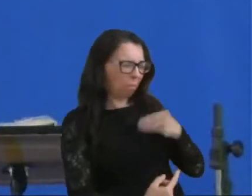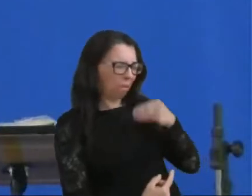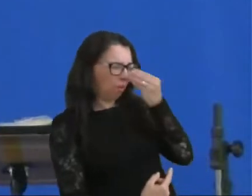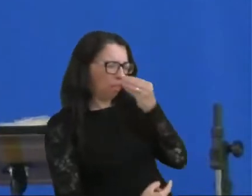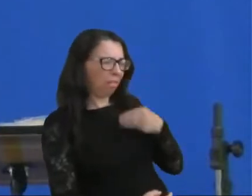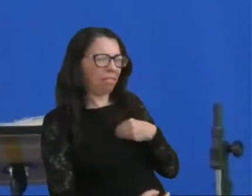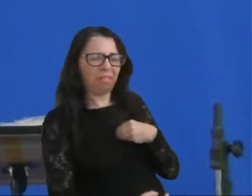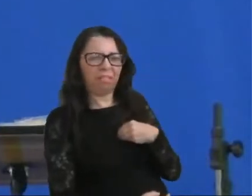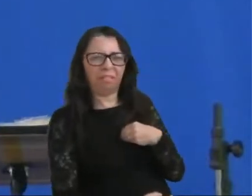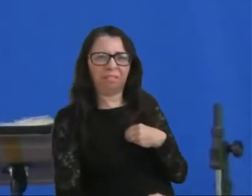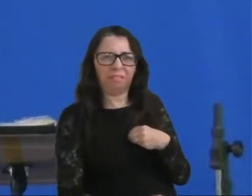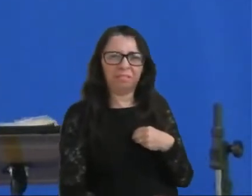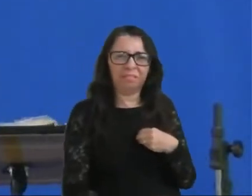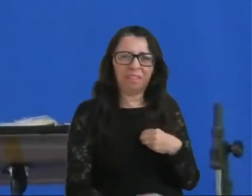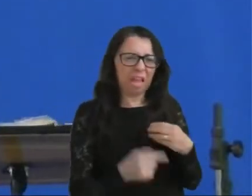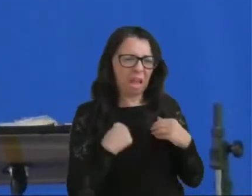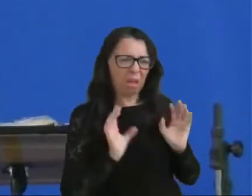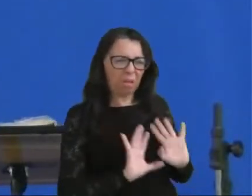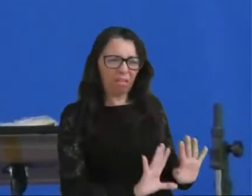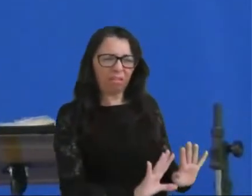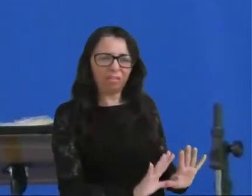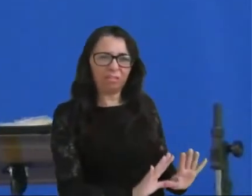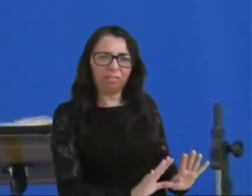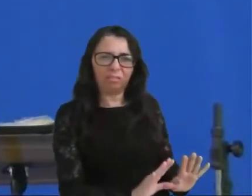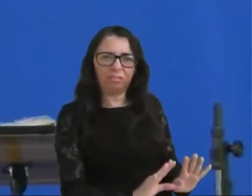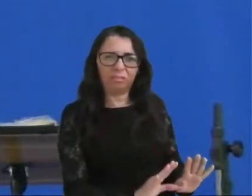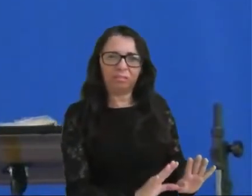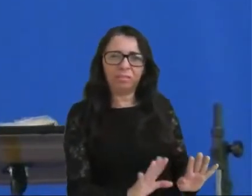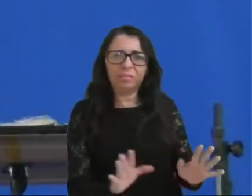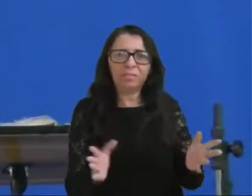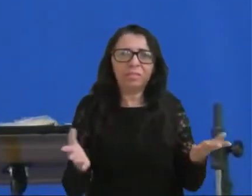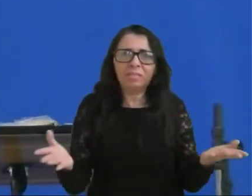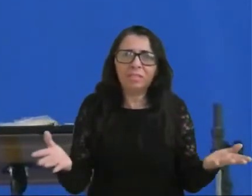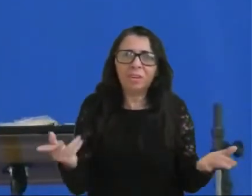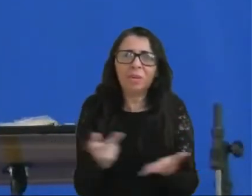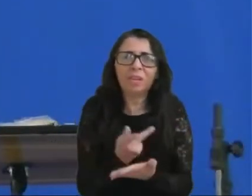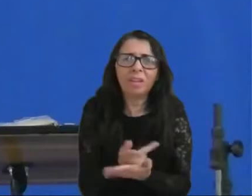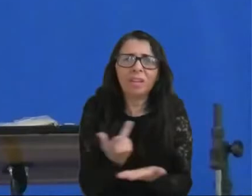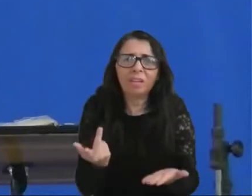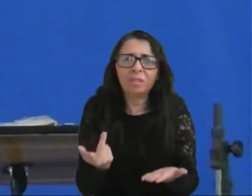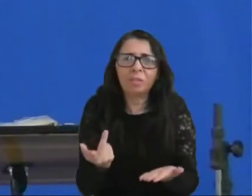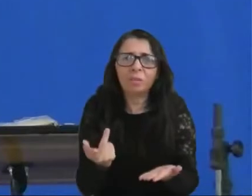são crianças na fé. Crente que gostam de ser mimado e paparicado.